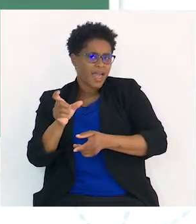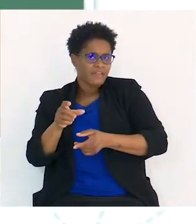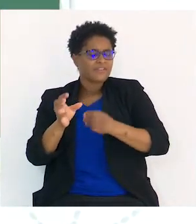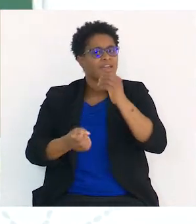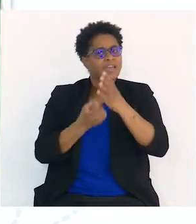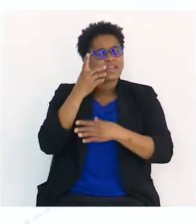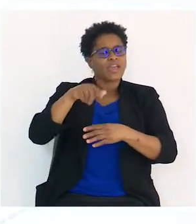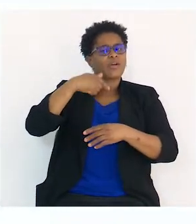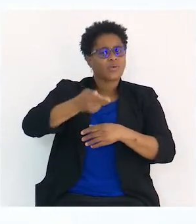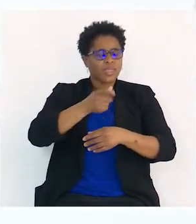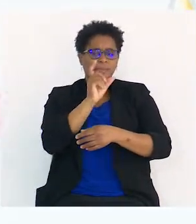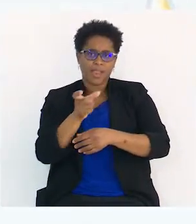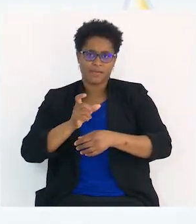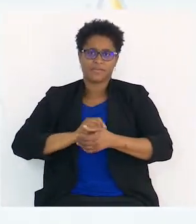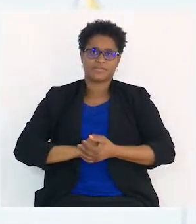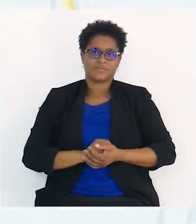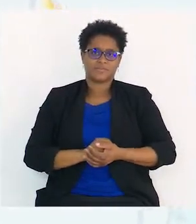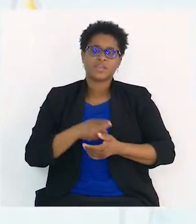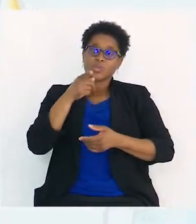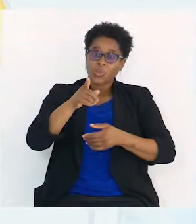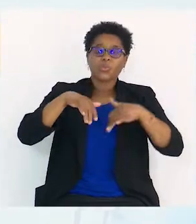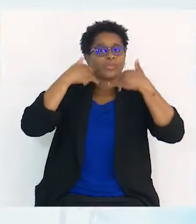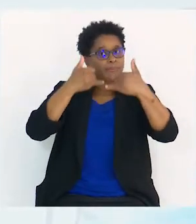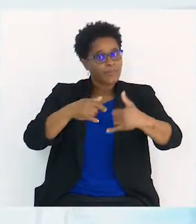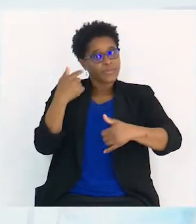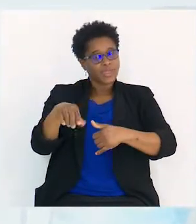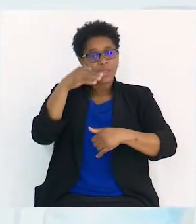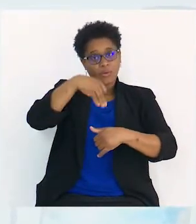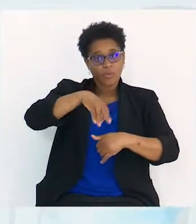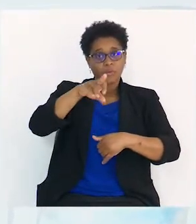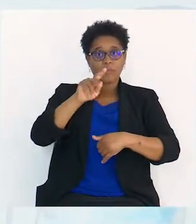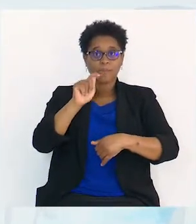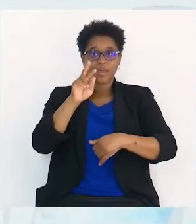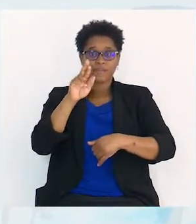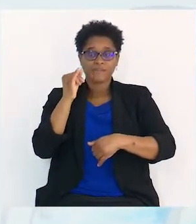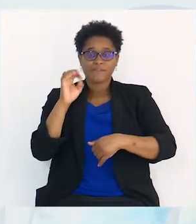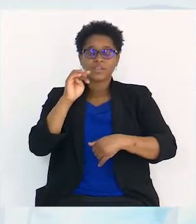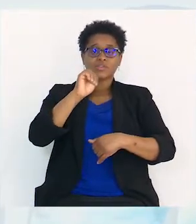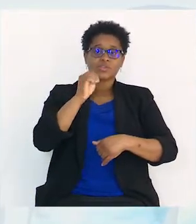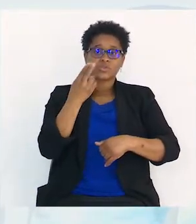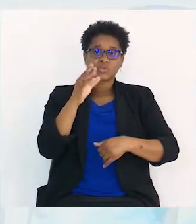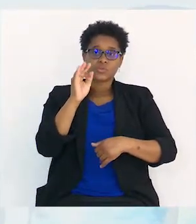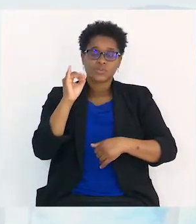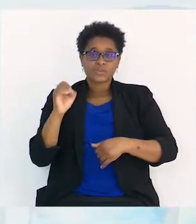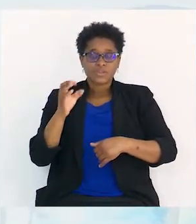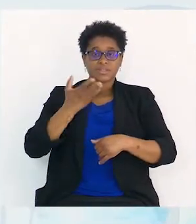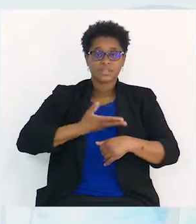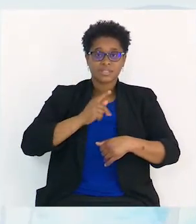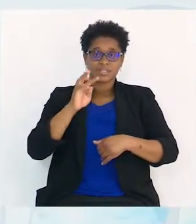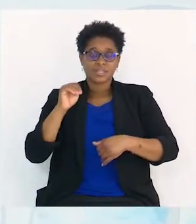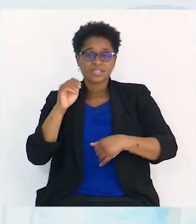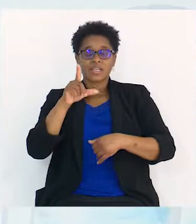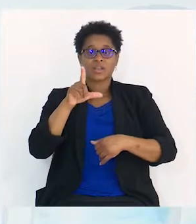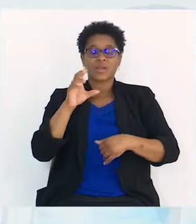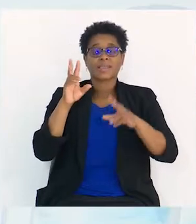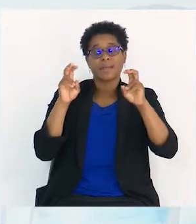origem a outras. Tu depois tens prefixo, tens sufixo, desinência e vogal temática. O prefixo e o sufixo a gente